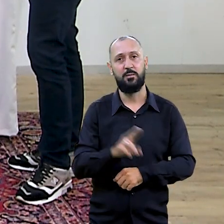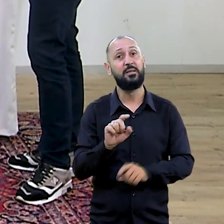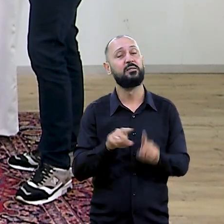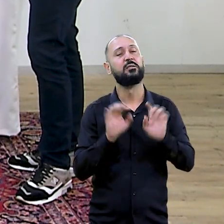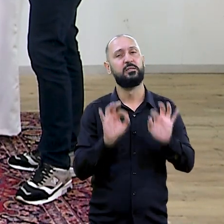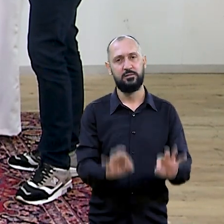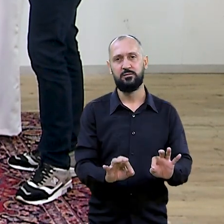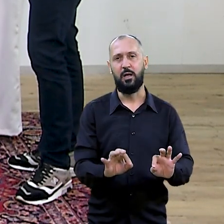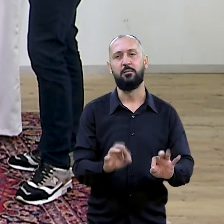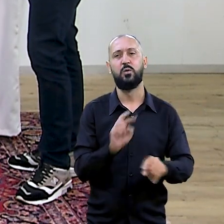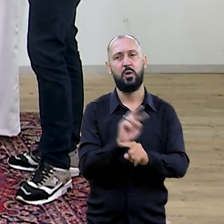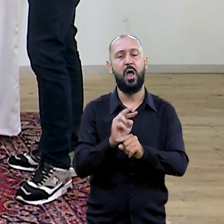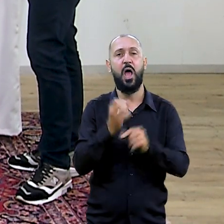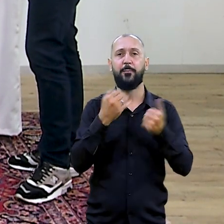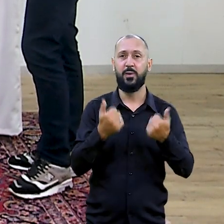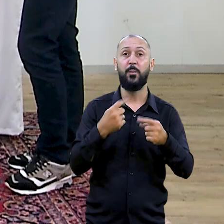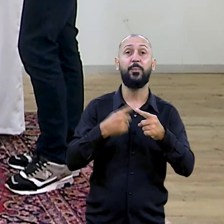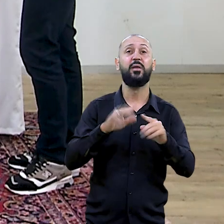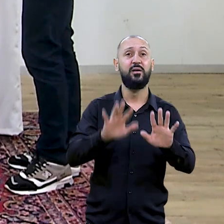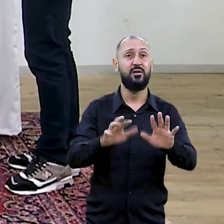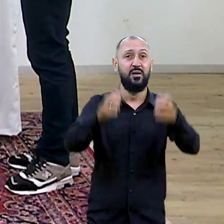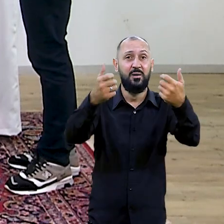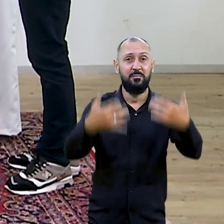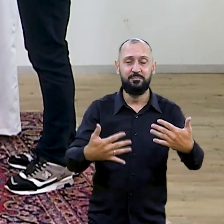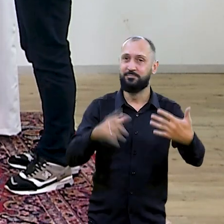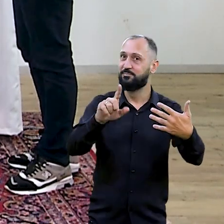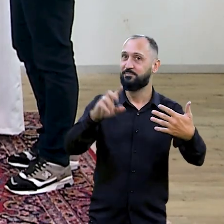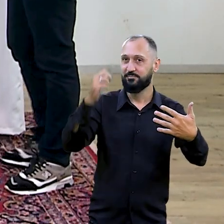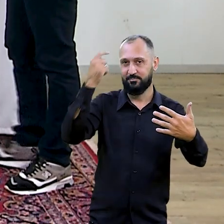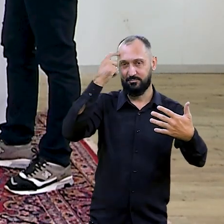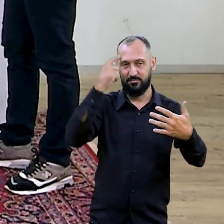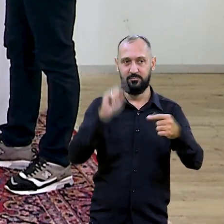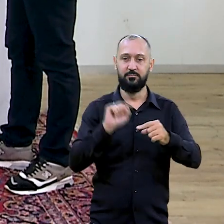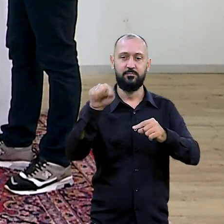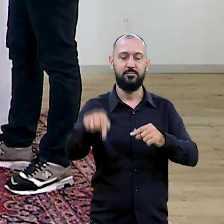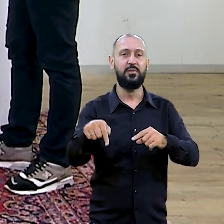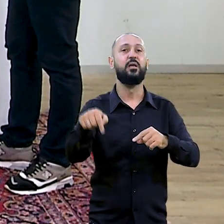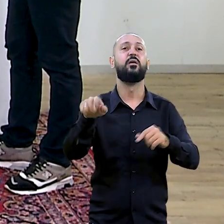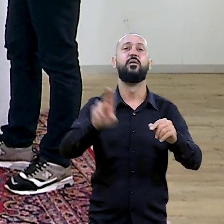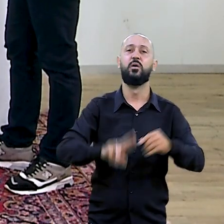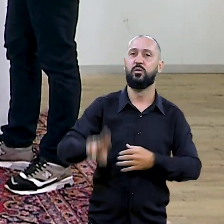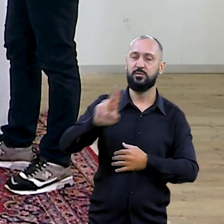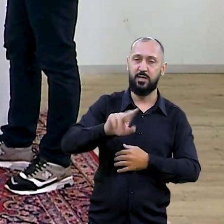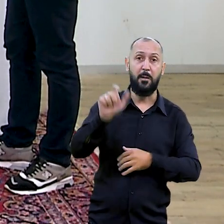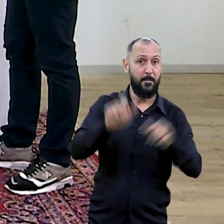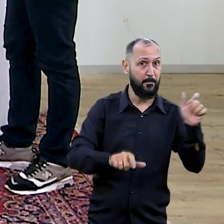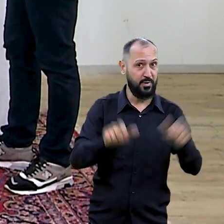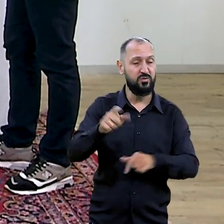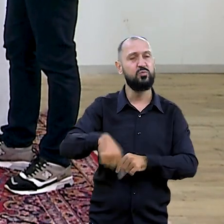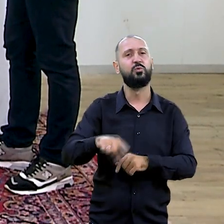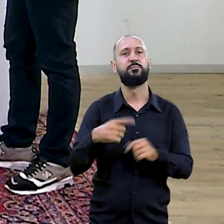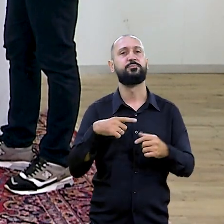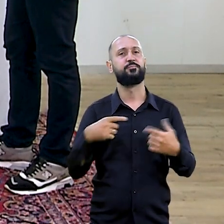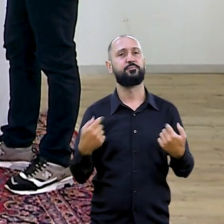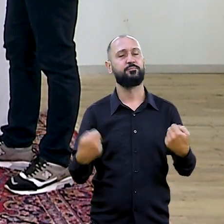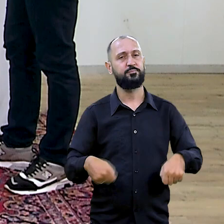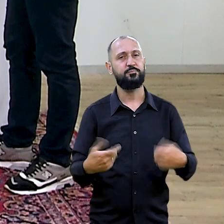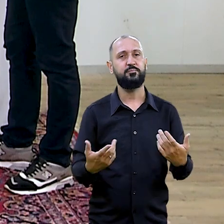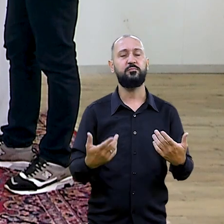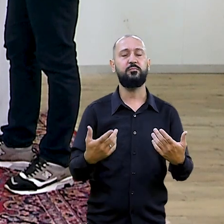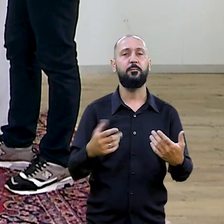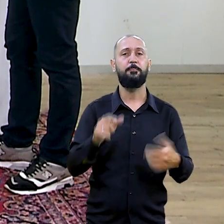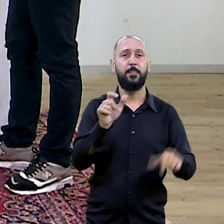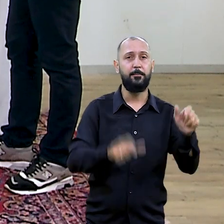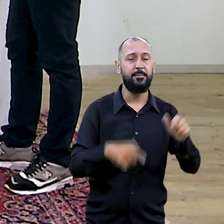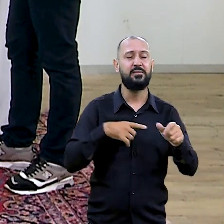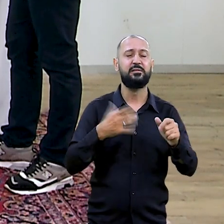que vai receber é uma pessoa. É um ser entendeu? Humano. É um ser humano e uma pessoa que está em vulnerabilidade. Então, ela precisa desse carinho. Né? Então,